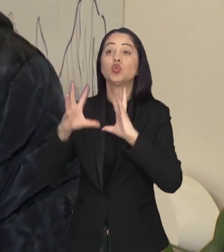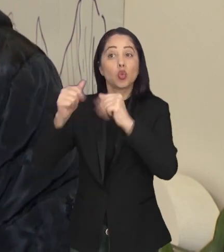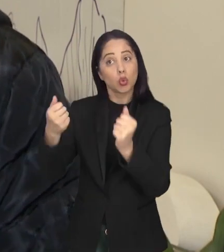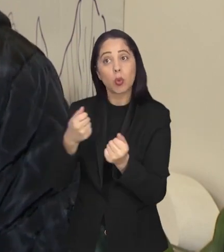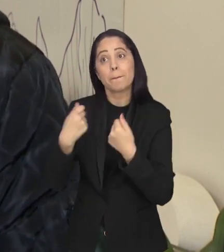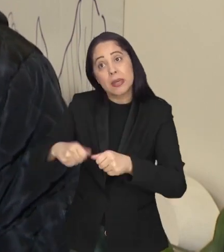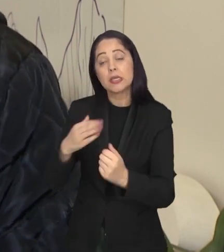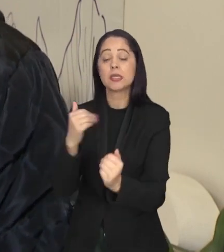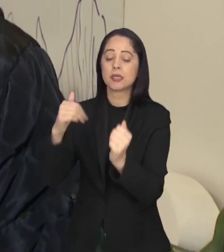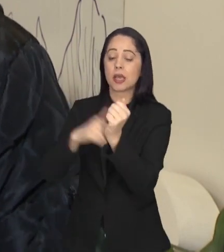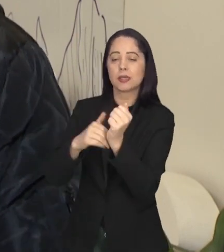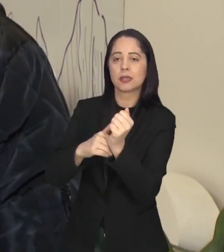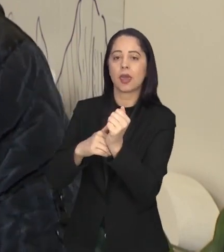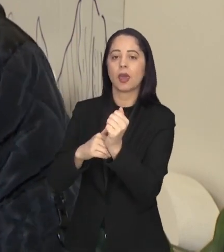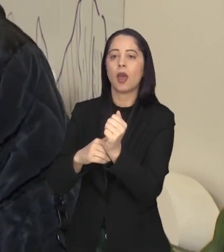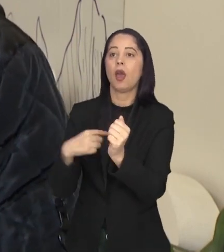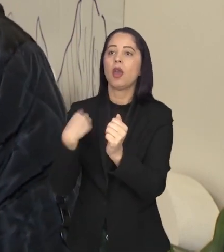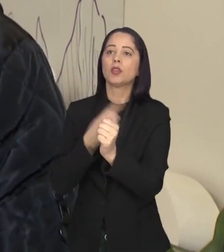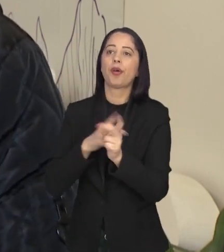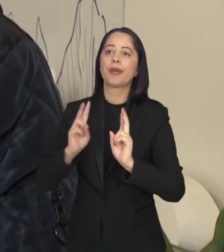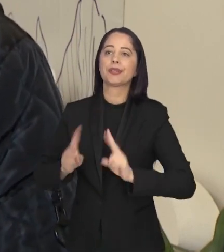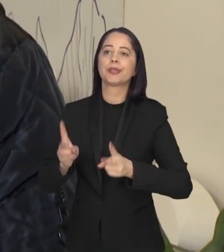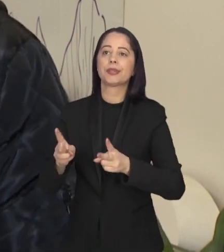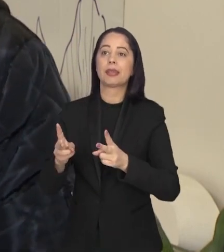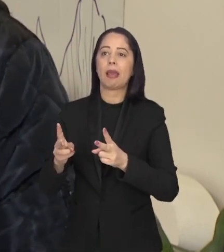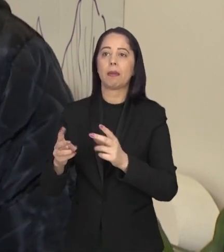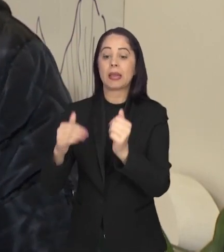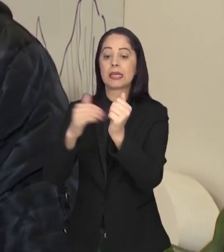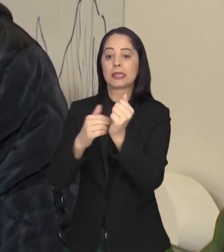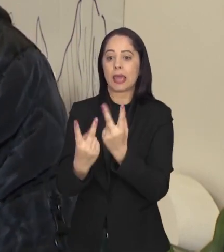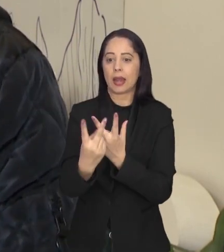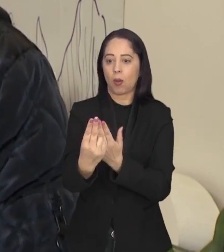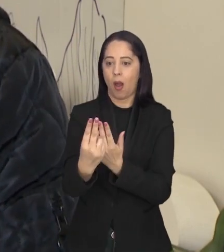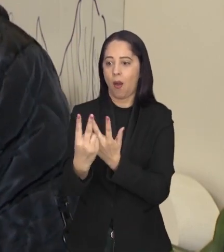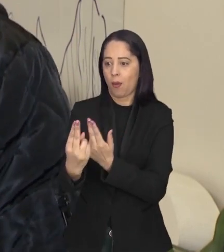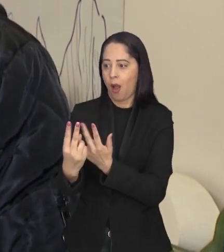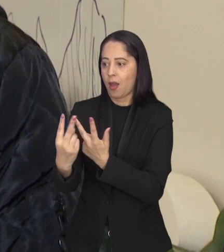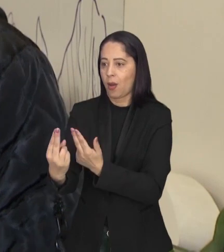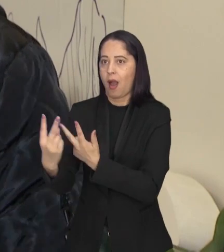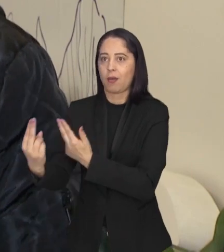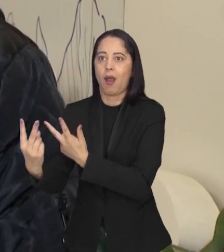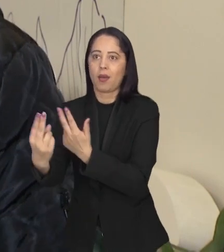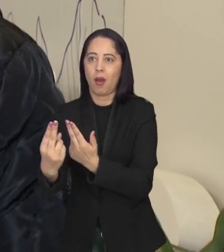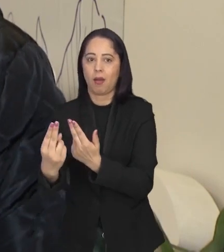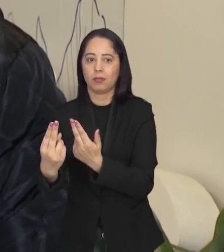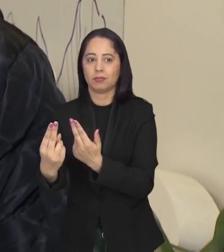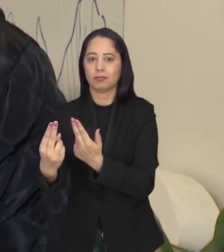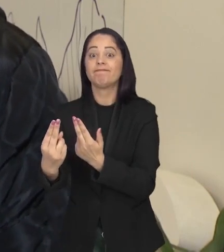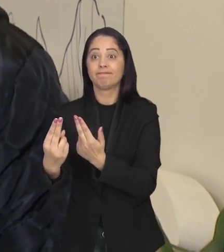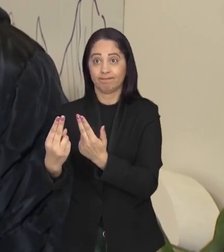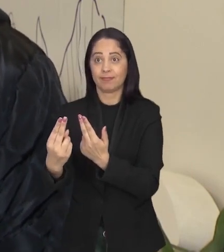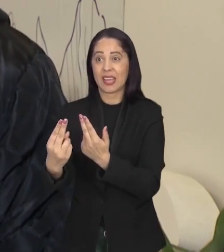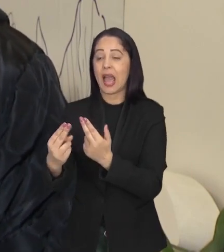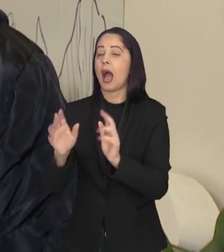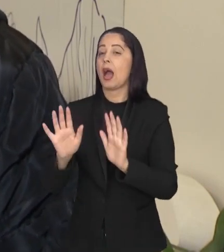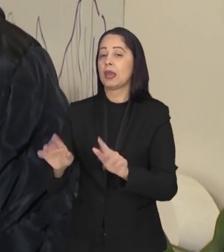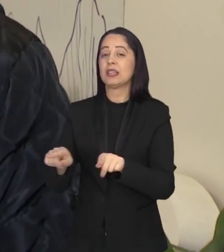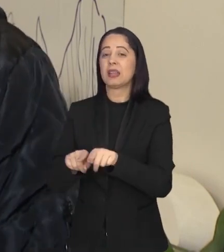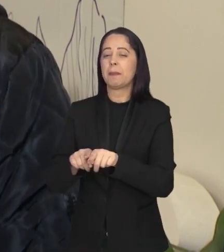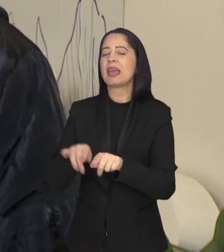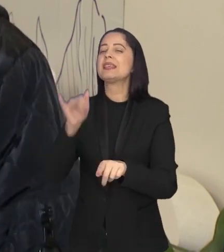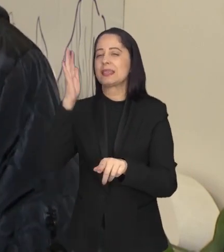as senhas do trabalho. Então, com isso, a gente acaba compartilhando a nossa senha com várias outras aplicações que a gente